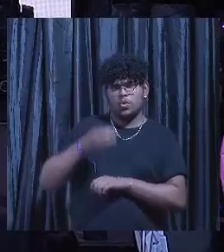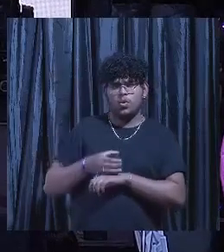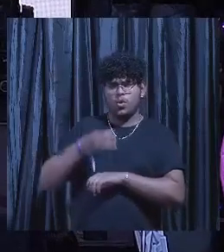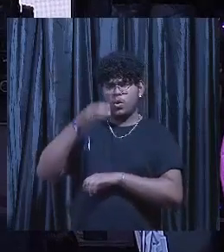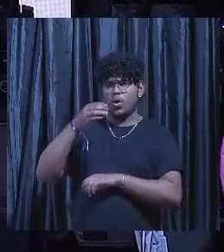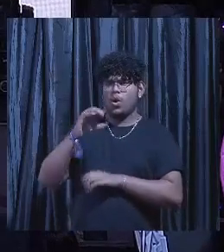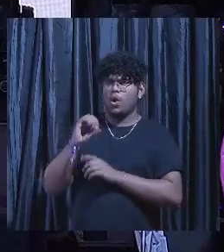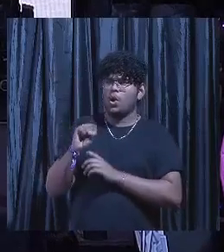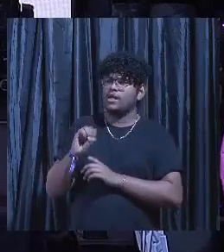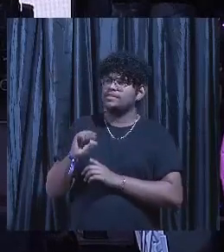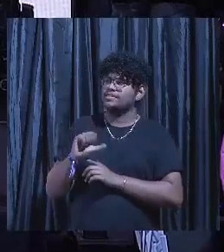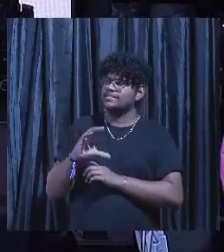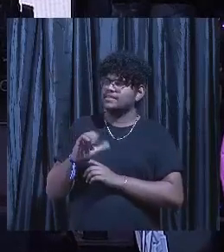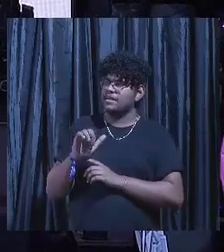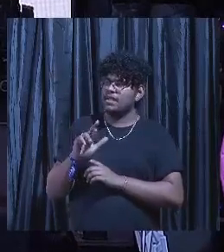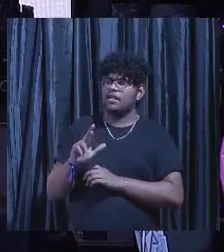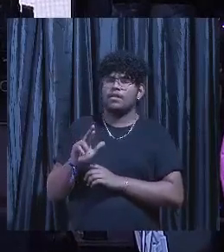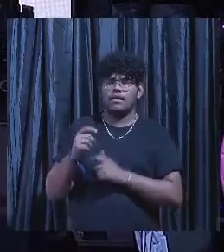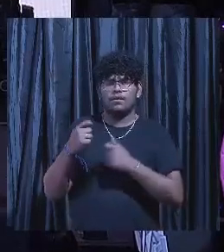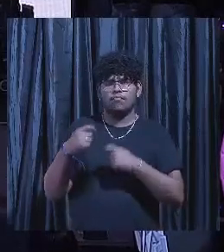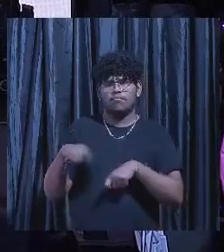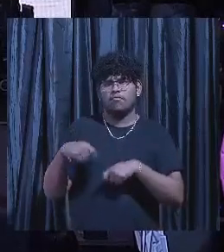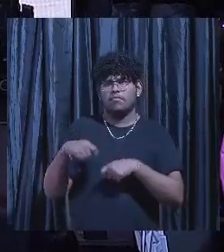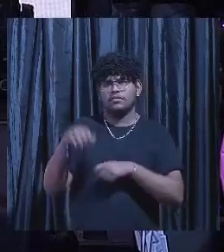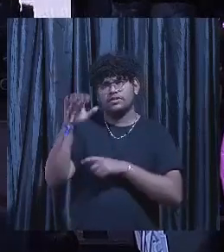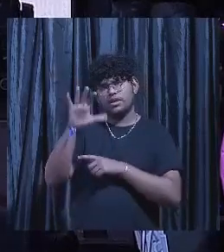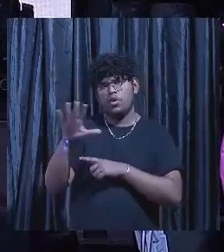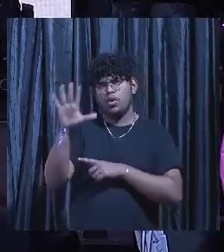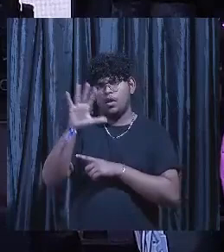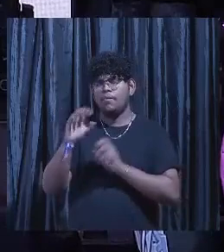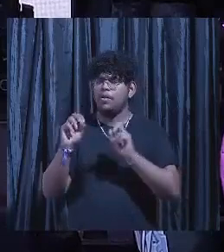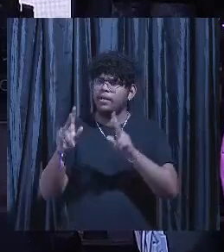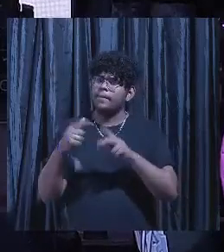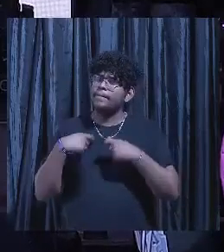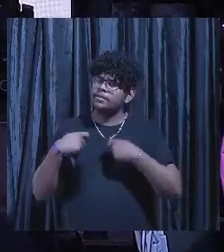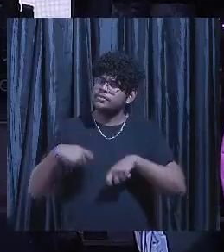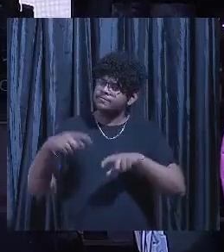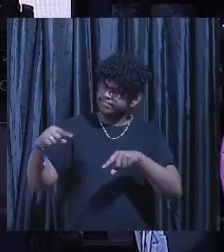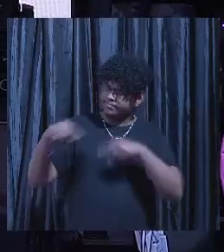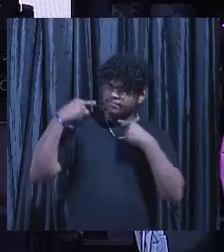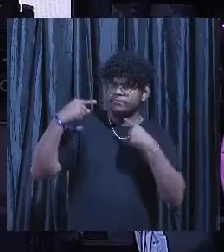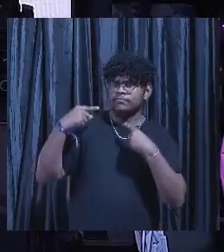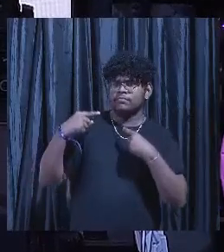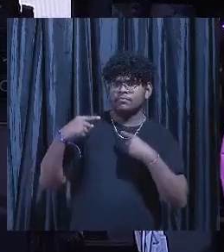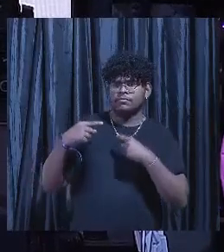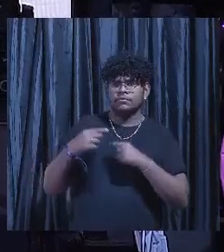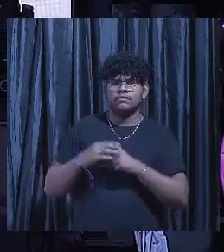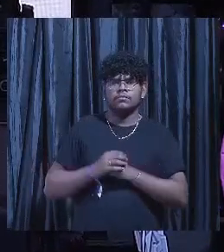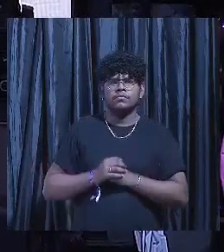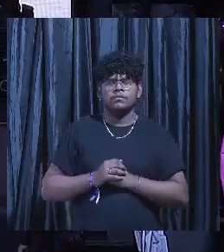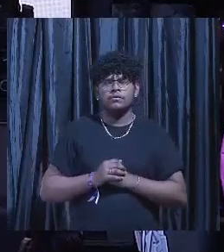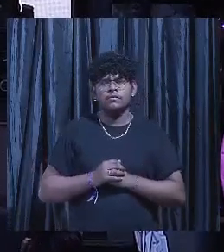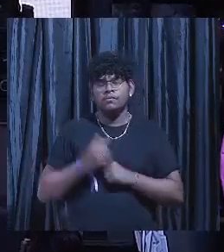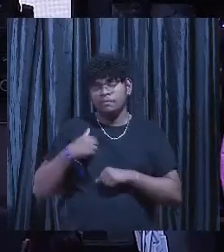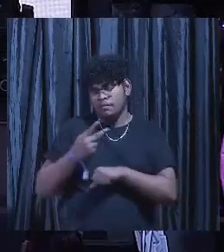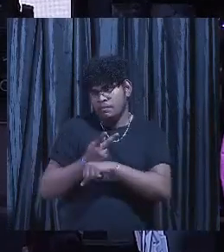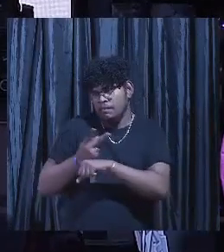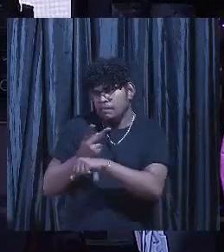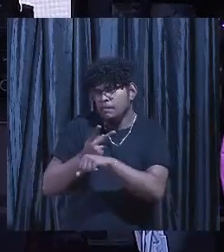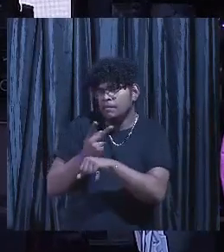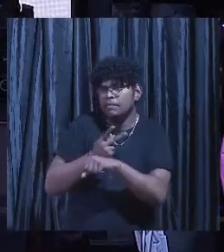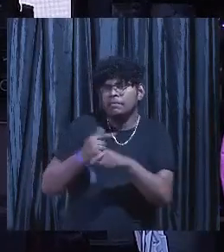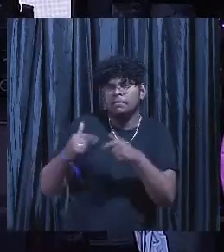me desafiar. E eu tenho que me reinventar. Então, eu comecei a procurar trabalho para todos os lados.